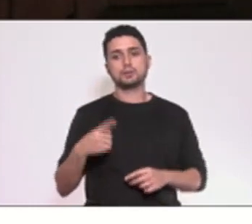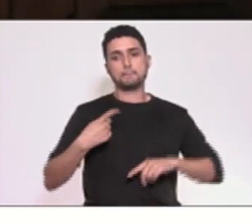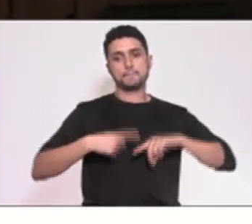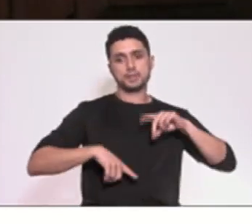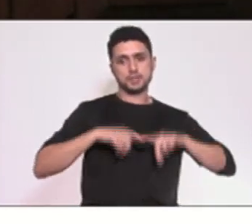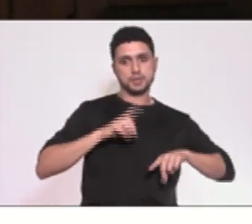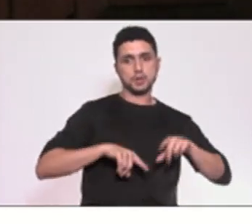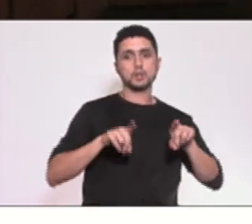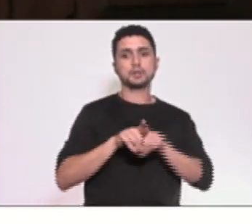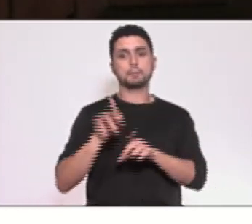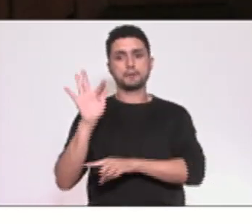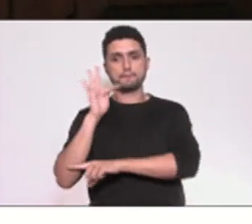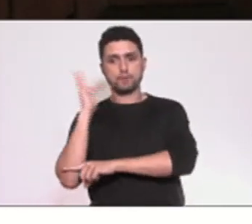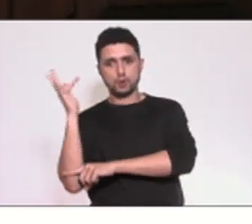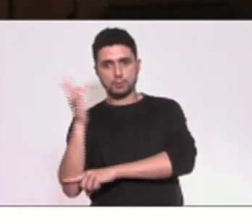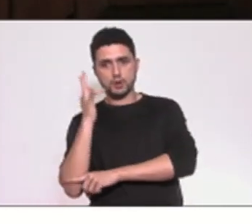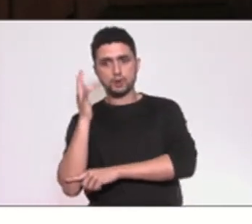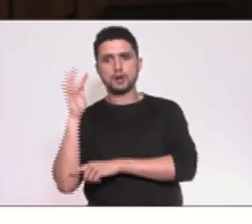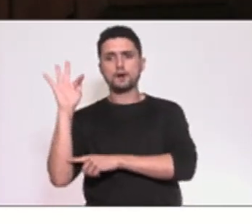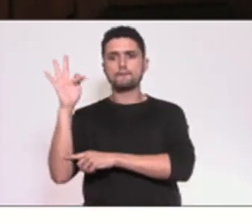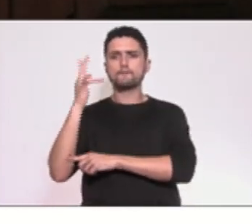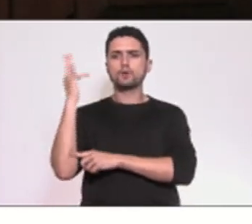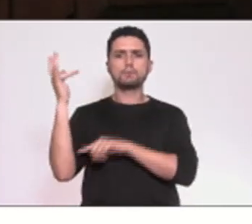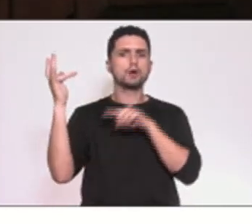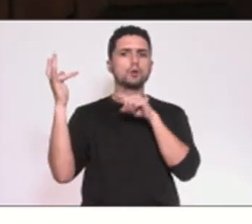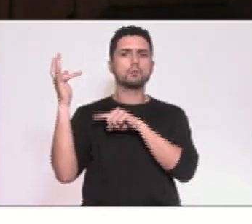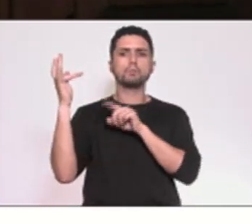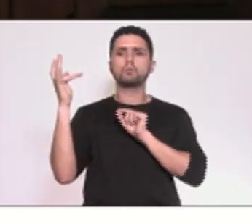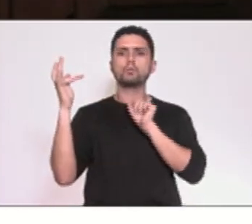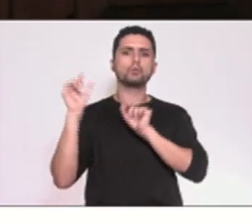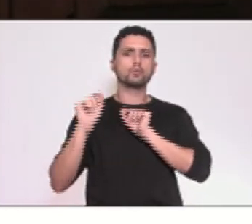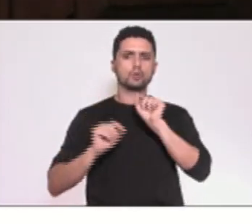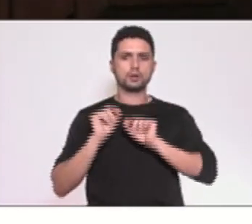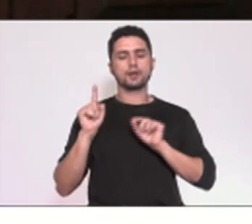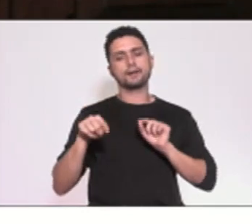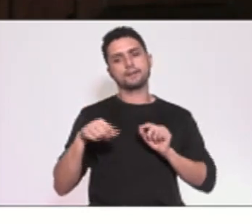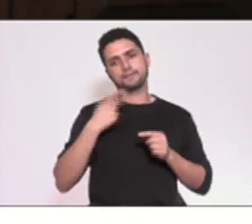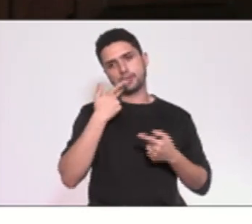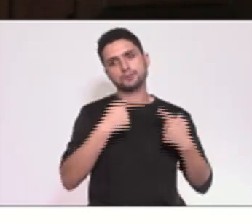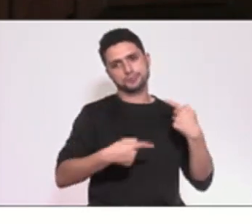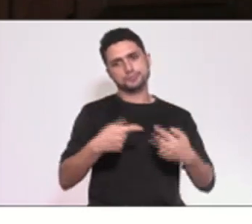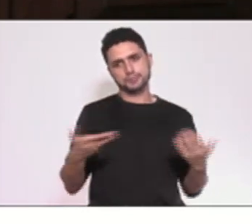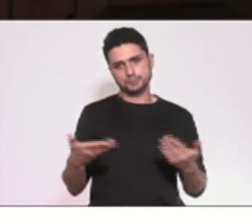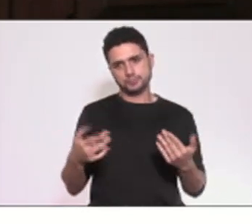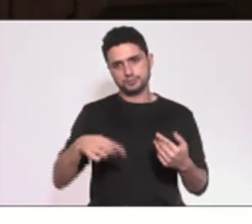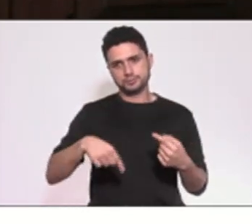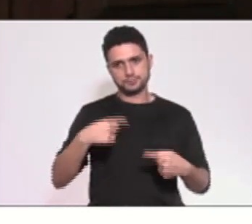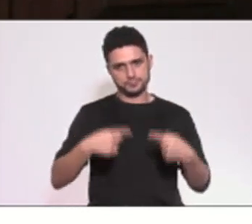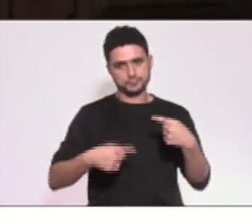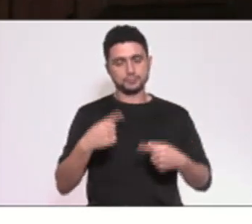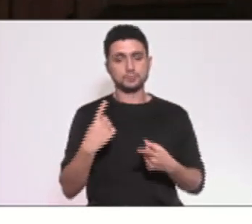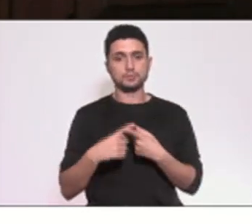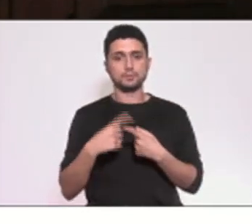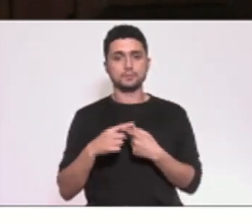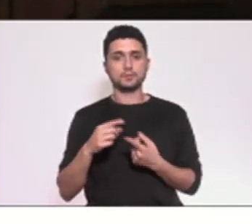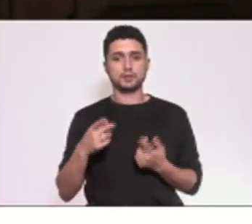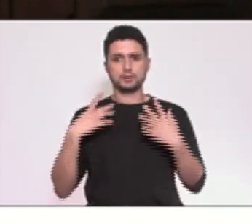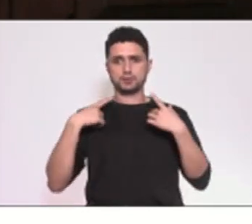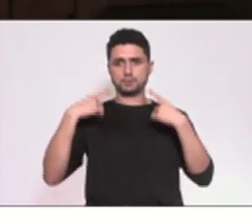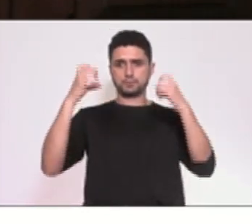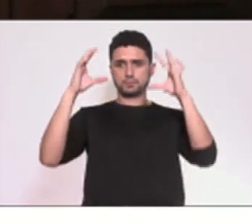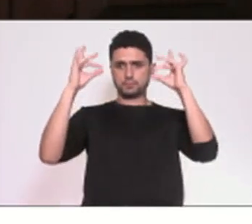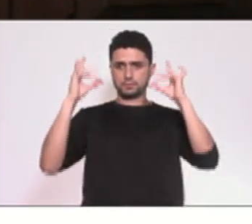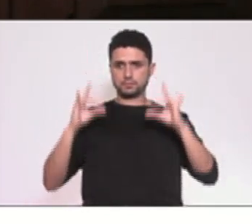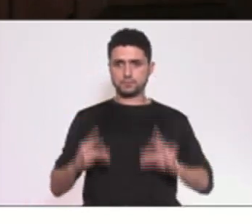formal. A imunidade formal, senhor presidente, é a que está sendo discutida aqui nesse momento, porque ela é uma imunidade